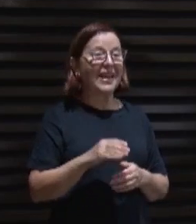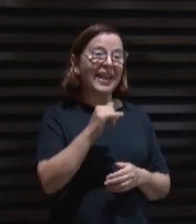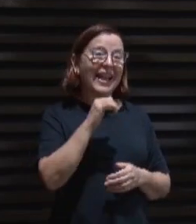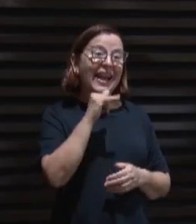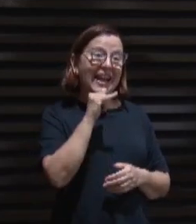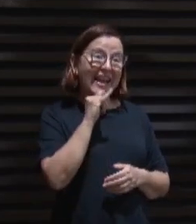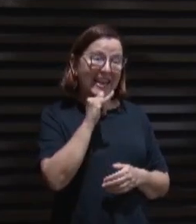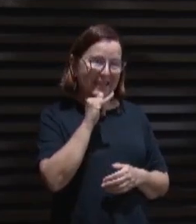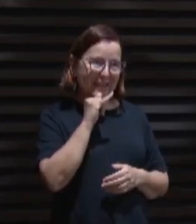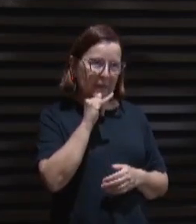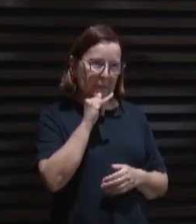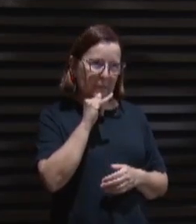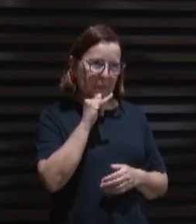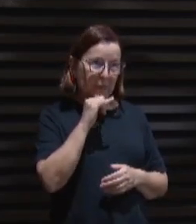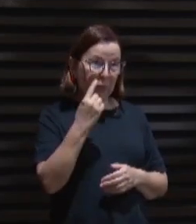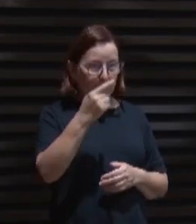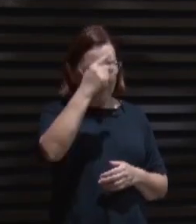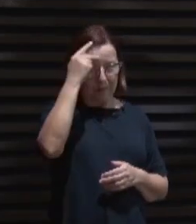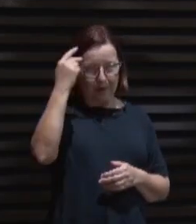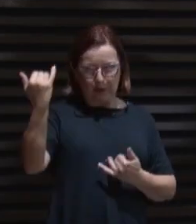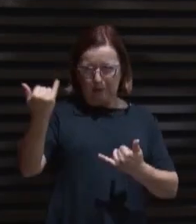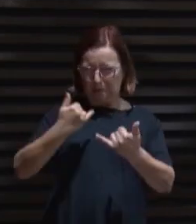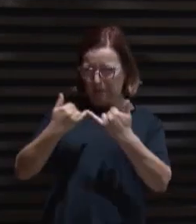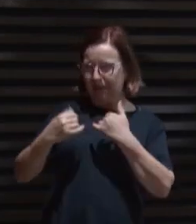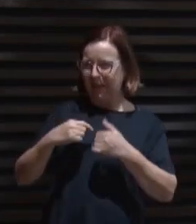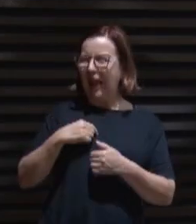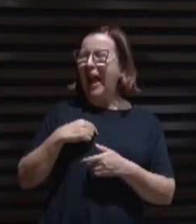Não, eu disse porque o Júlio falou. Júlio, vem cá.